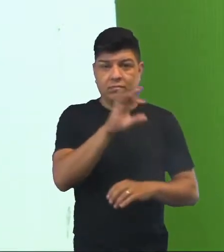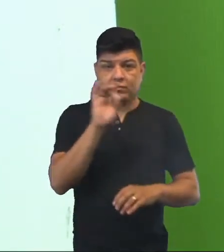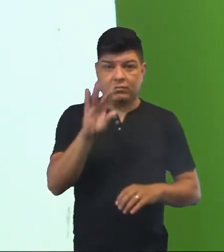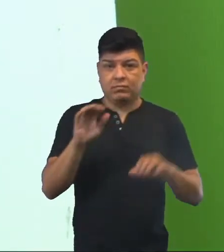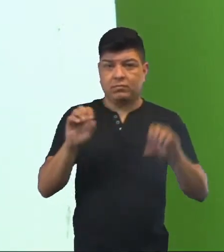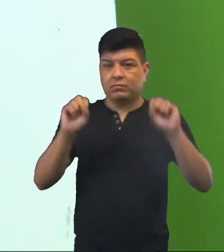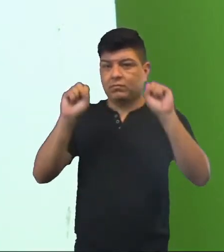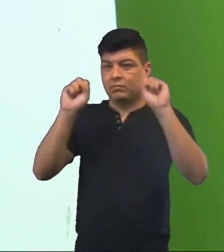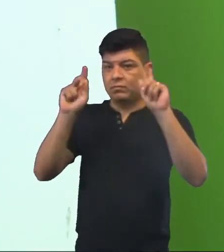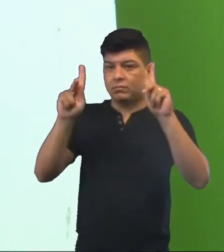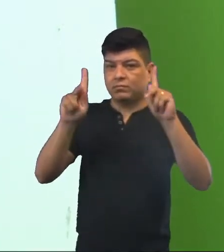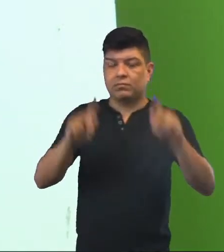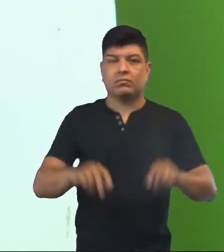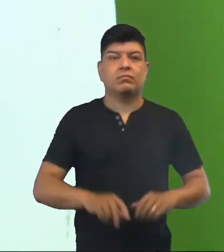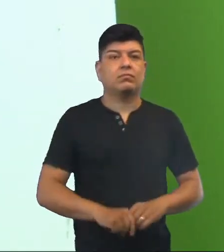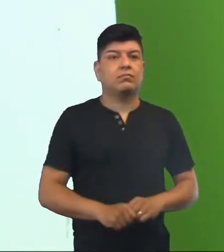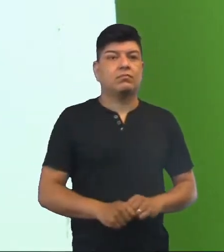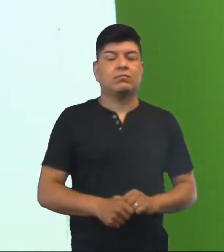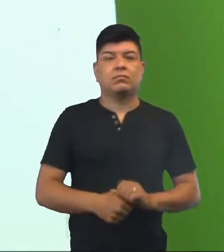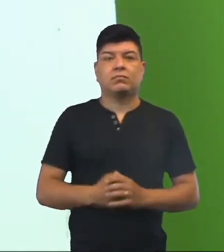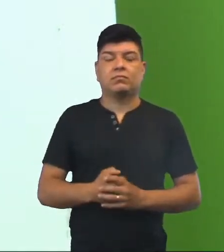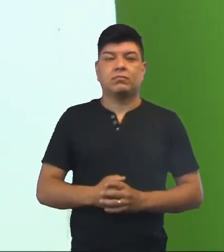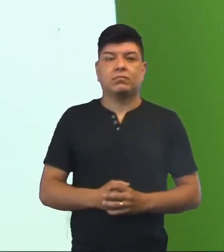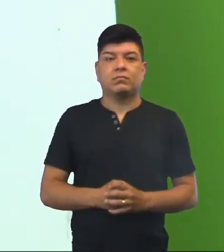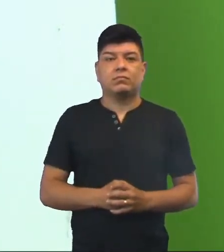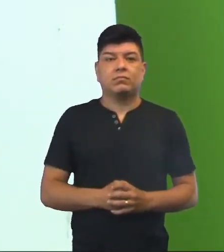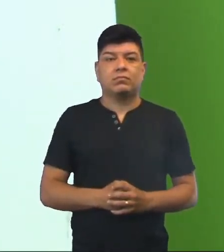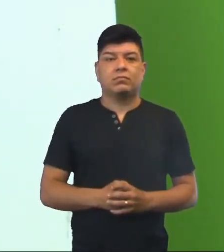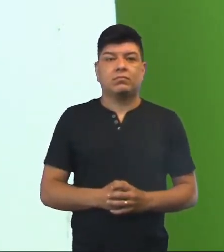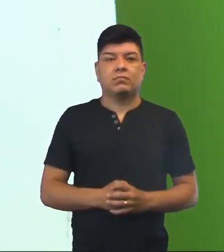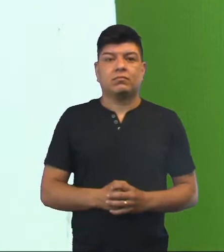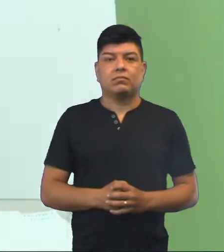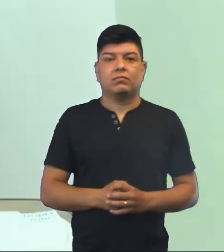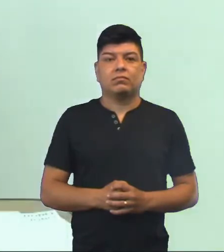uma. Agora.